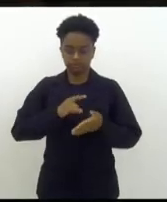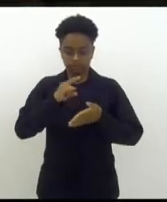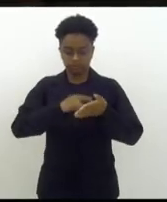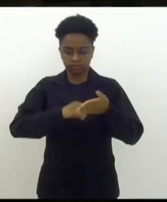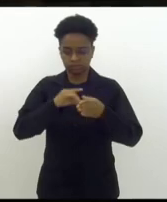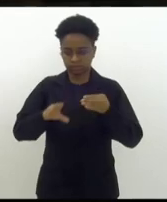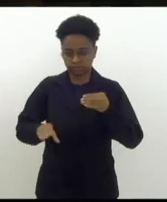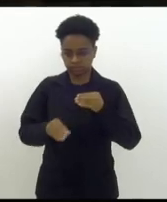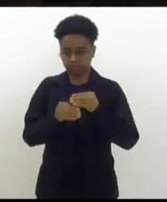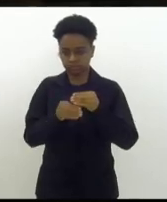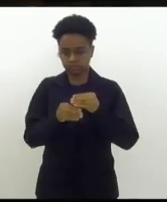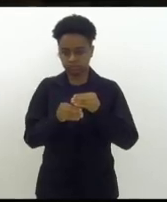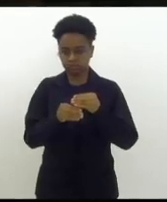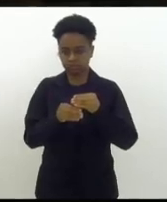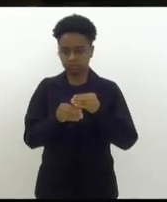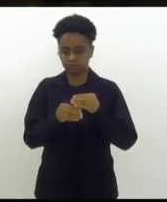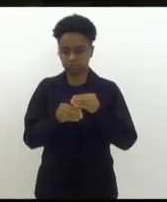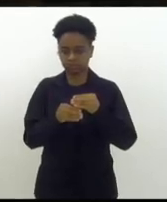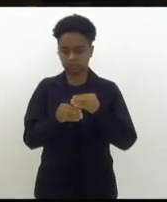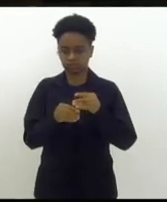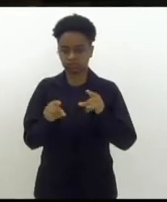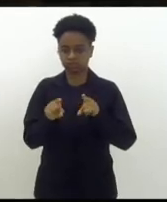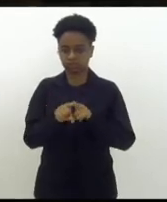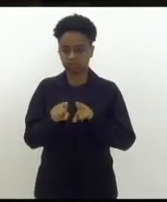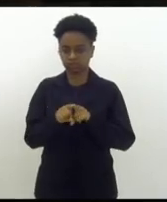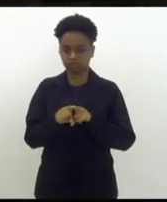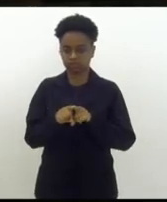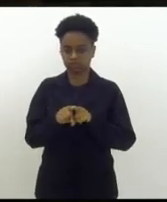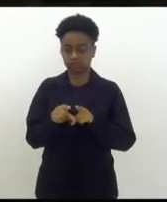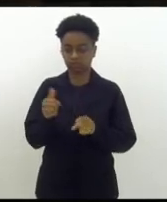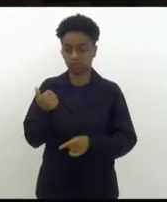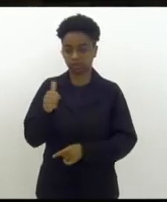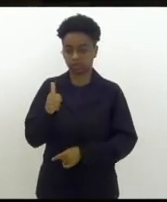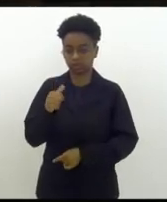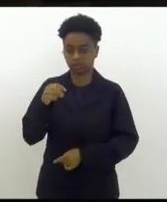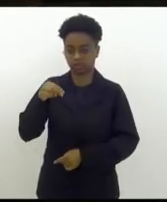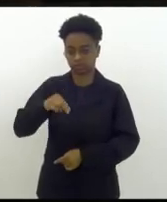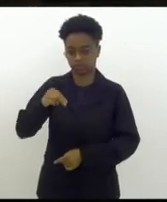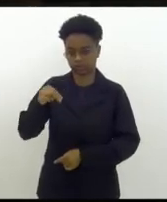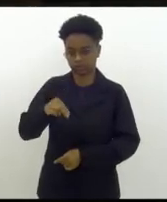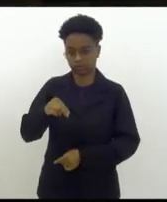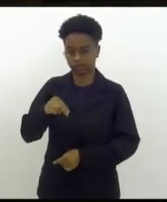aditivo em 11 de novembro de